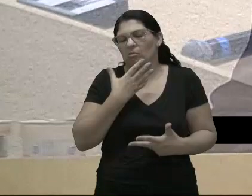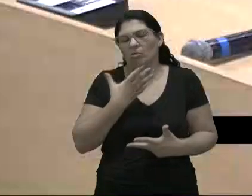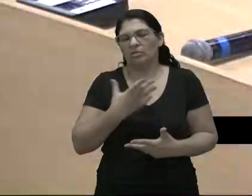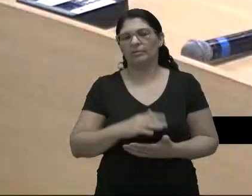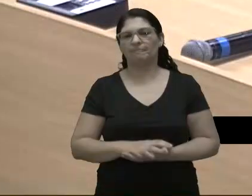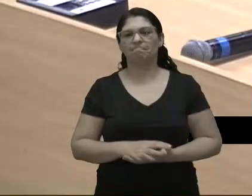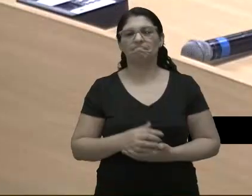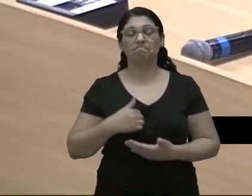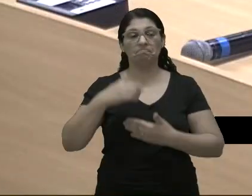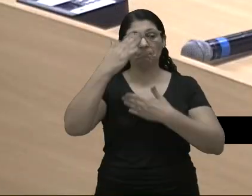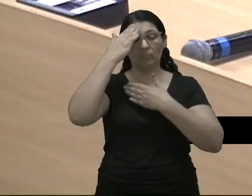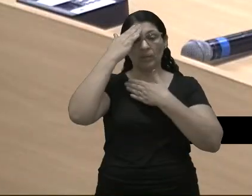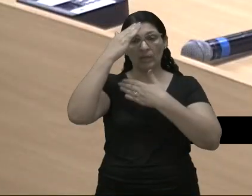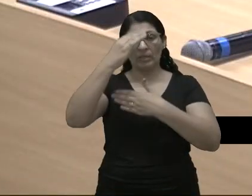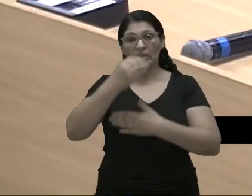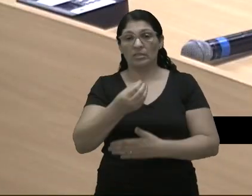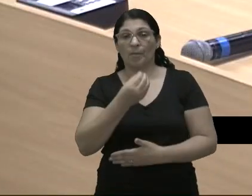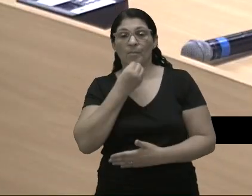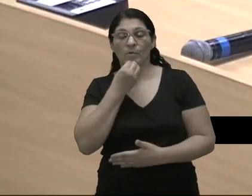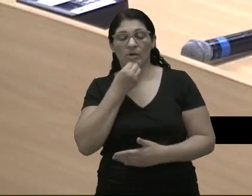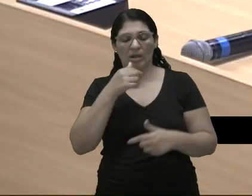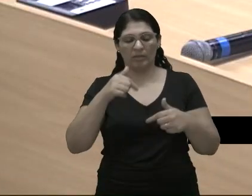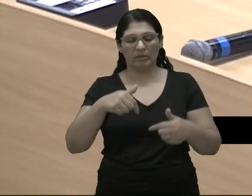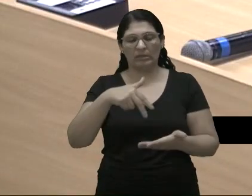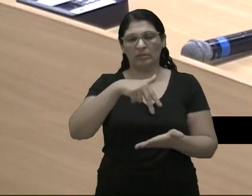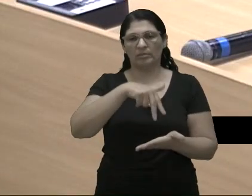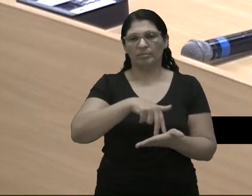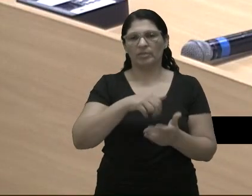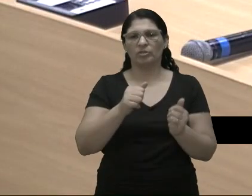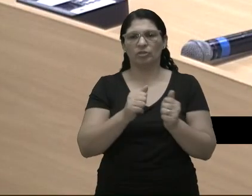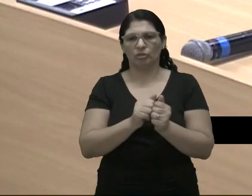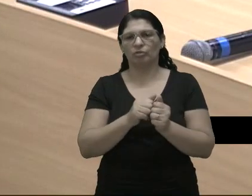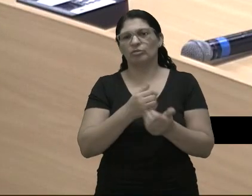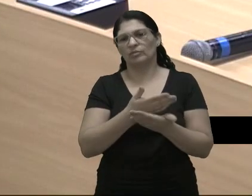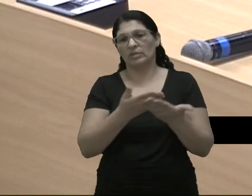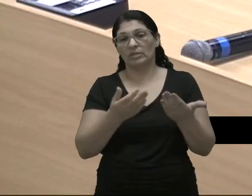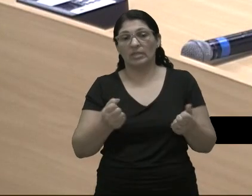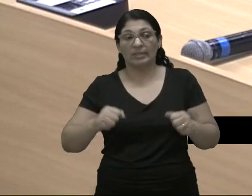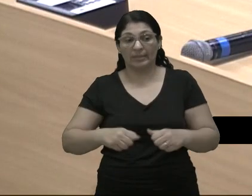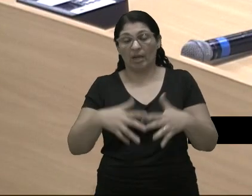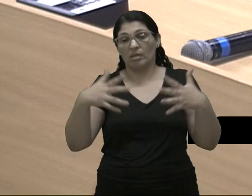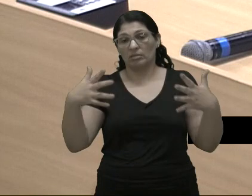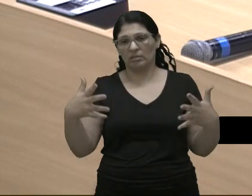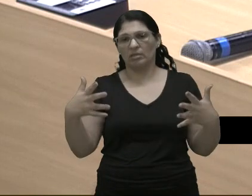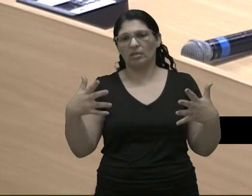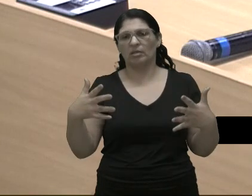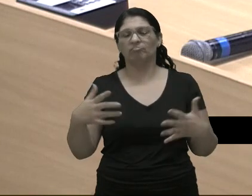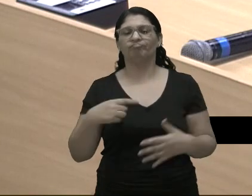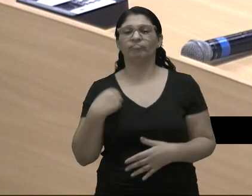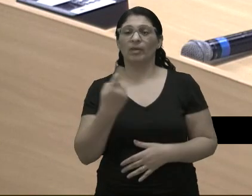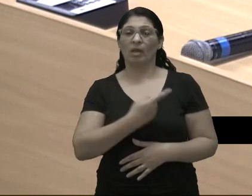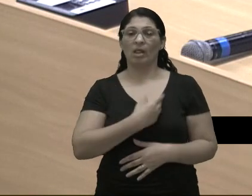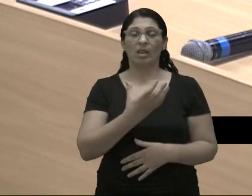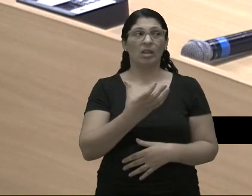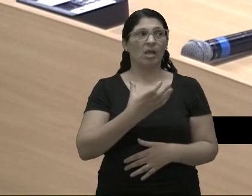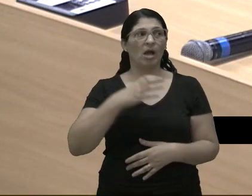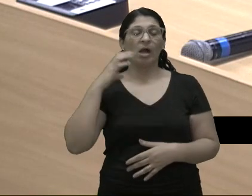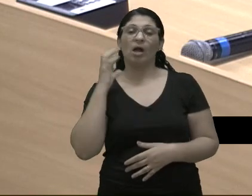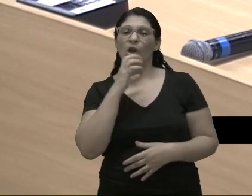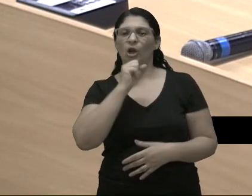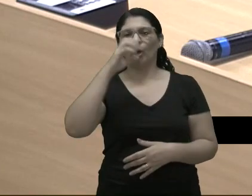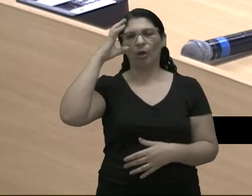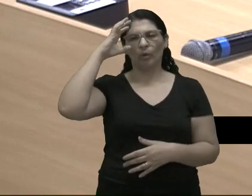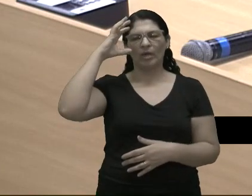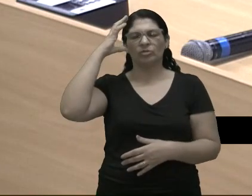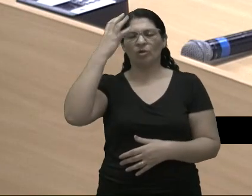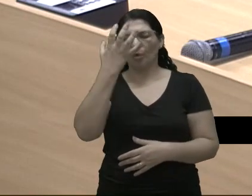agradeço a oportunidade de estar aqui presente de vocês para esclarecer, né? E a gente torce para que logo se resolva esse